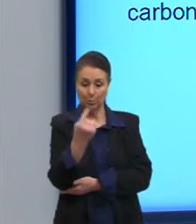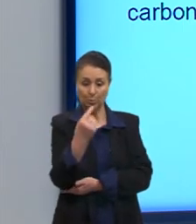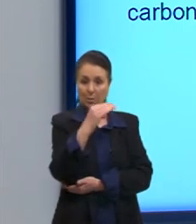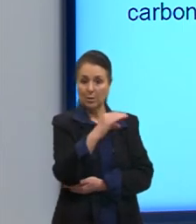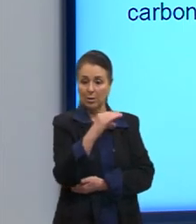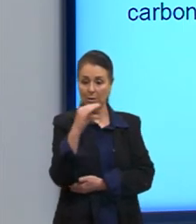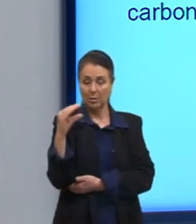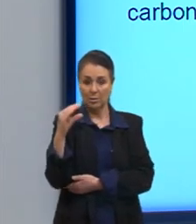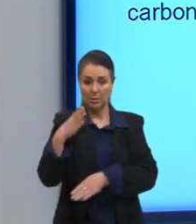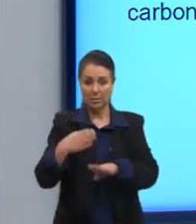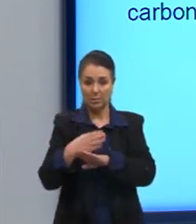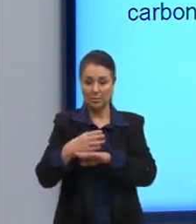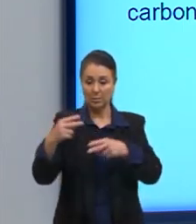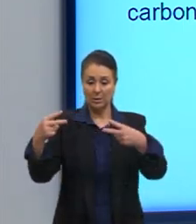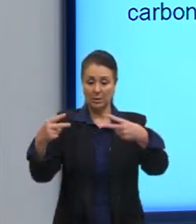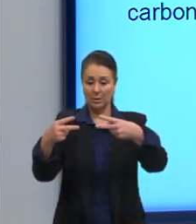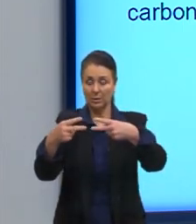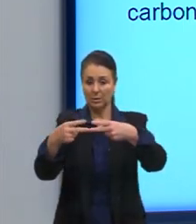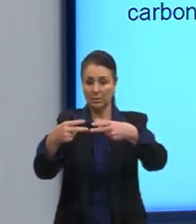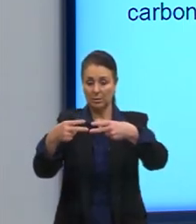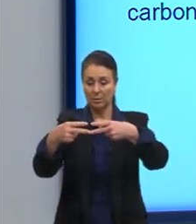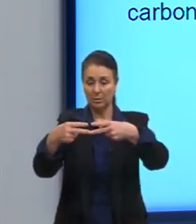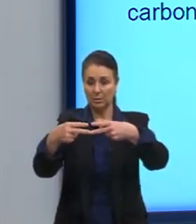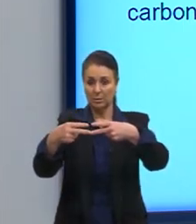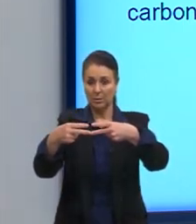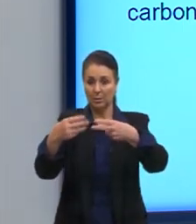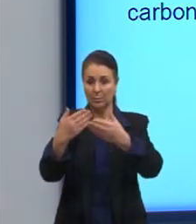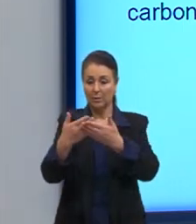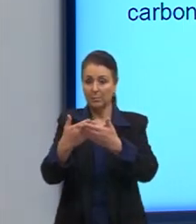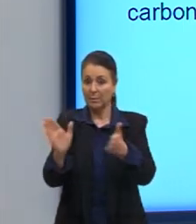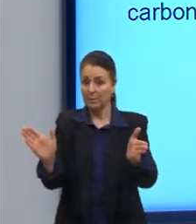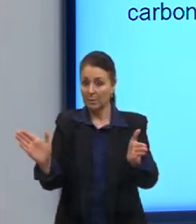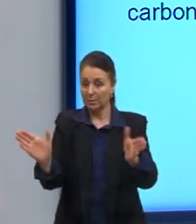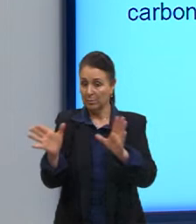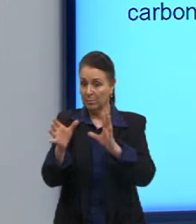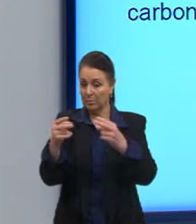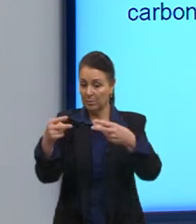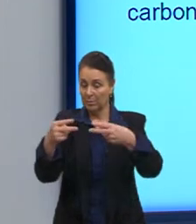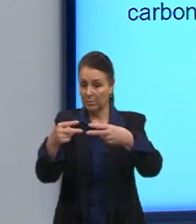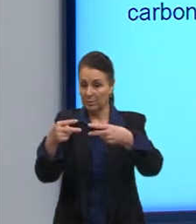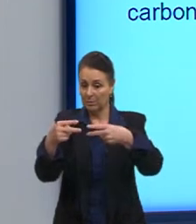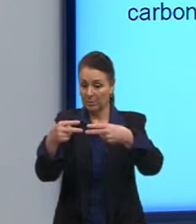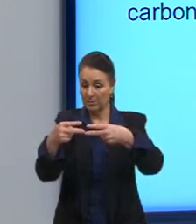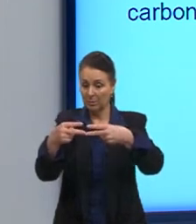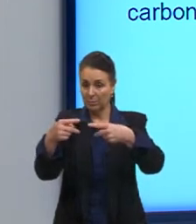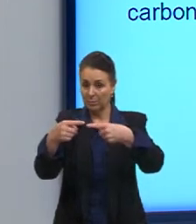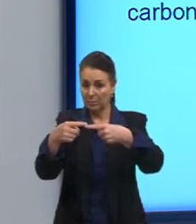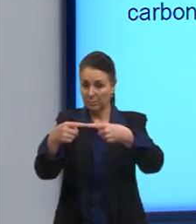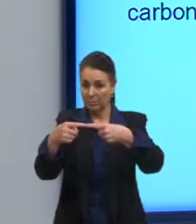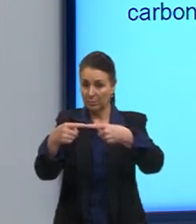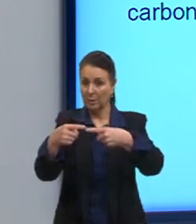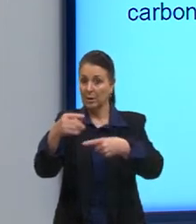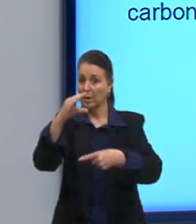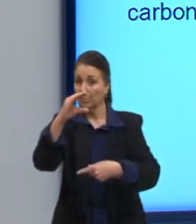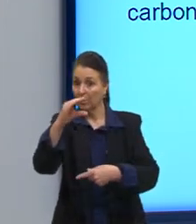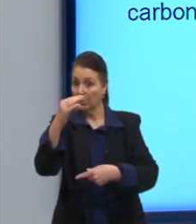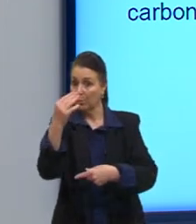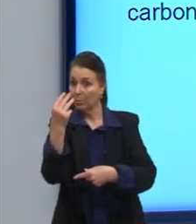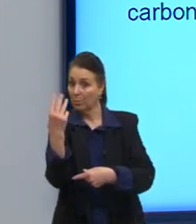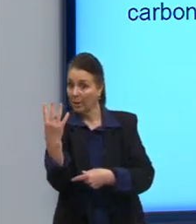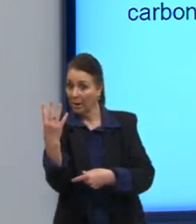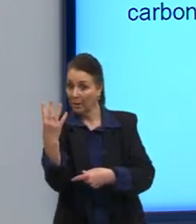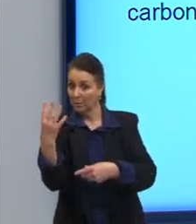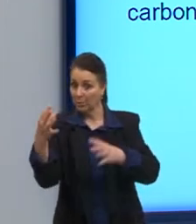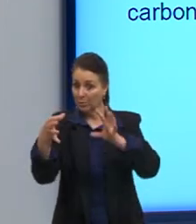participando dessa dupla ligação porque eles perderam uma ligação e o carbono precisa ter quatro ligações certo então